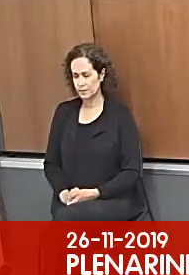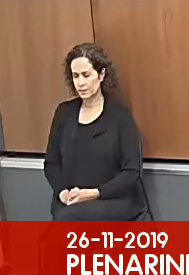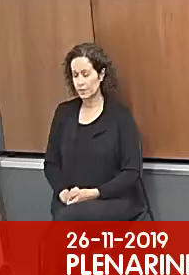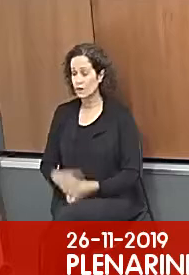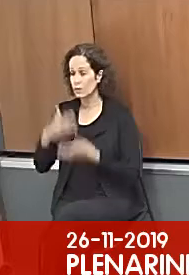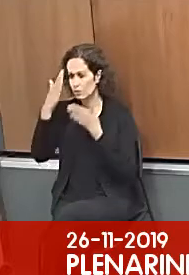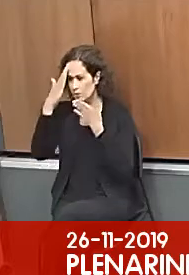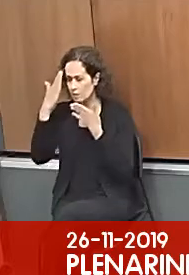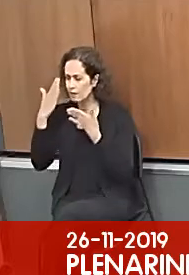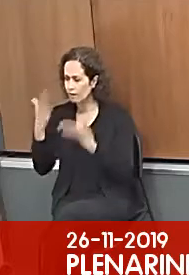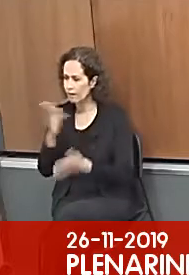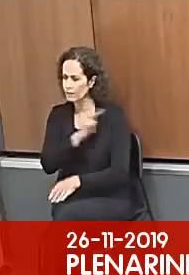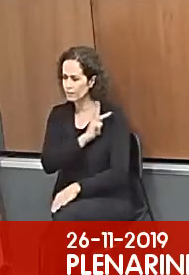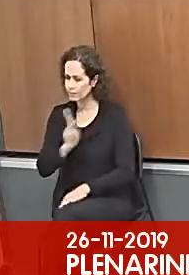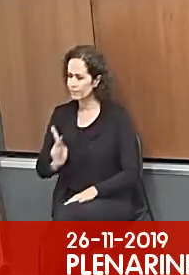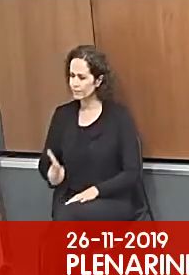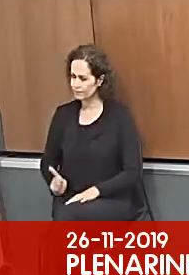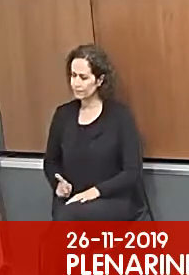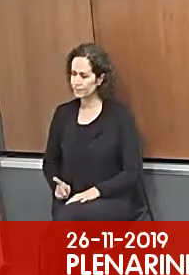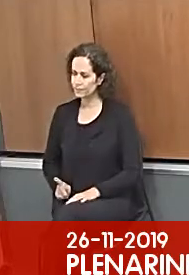Muito obrigado, senhor presidente.